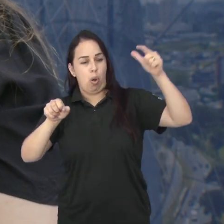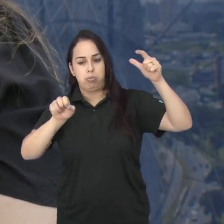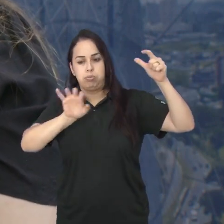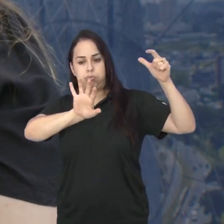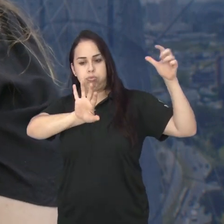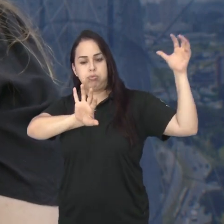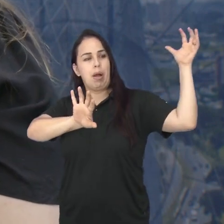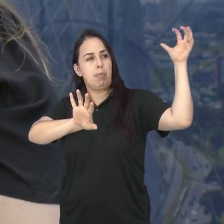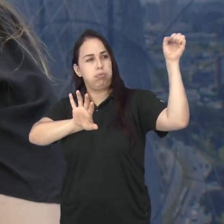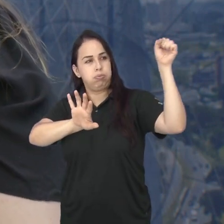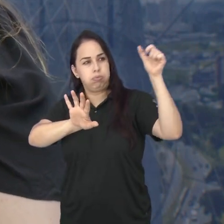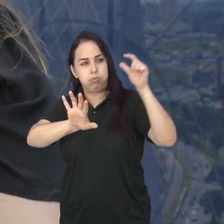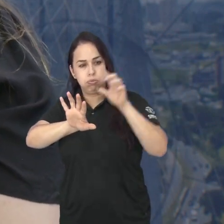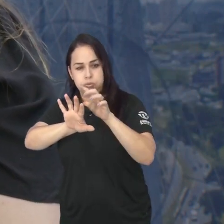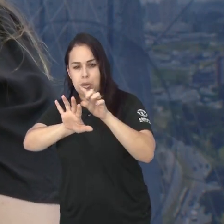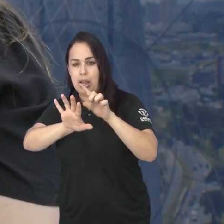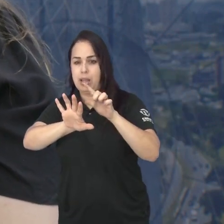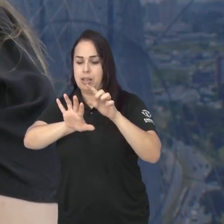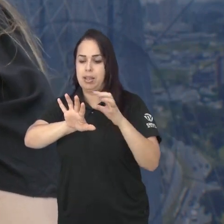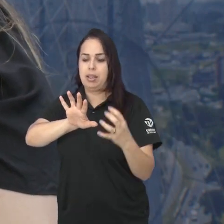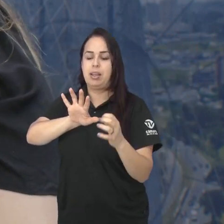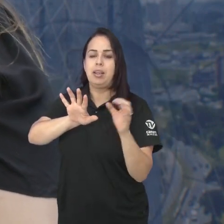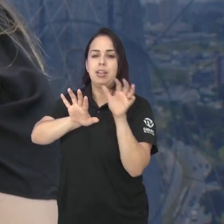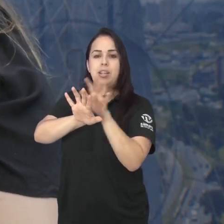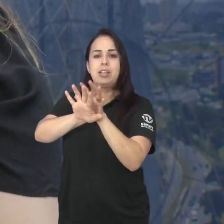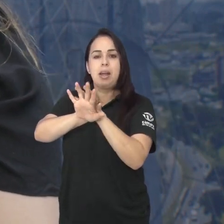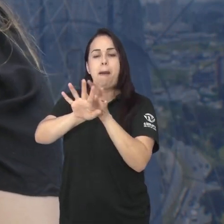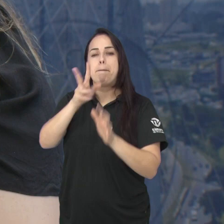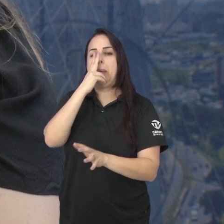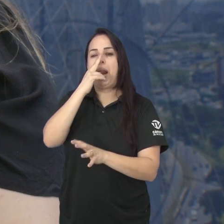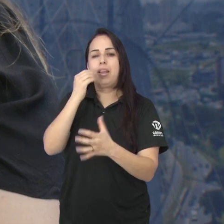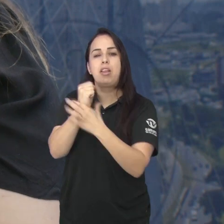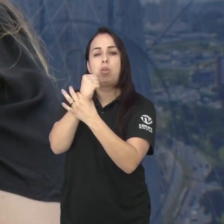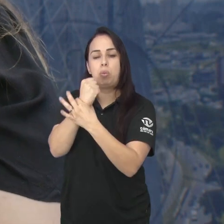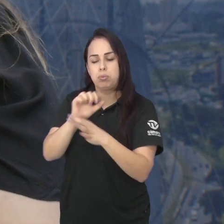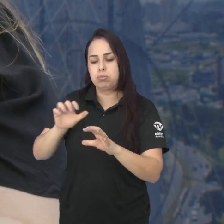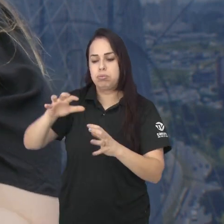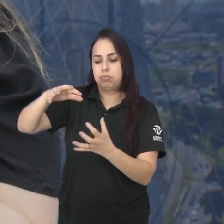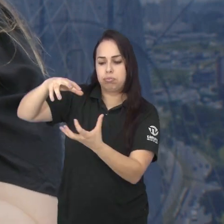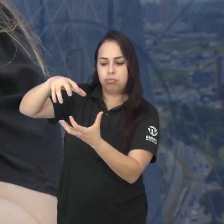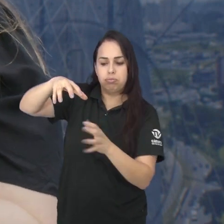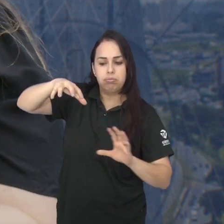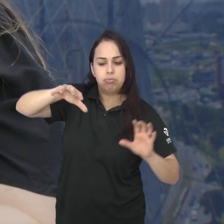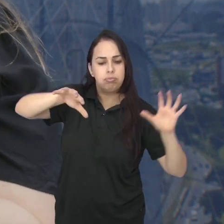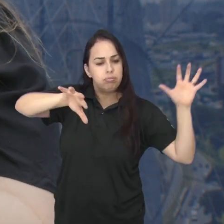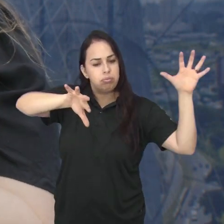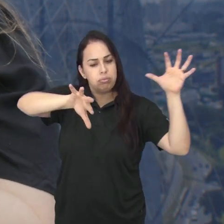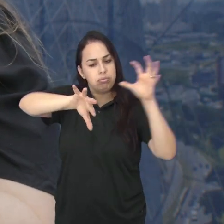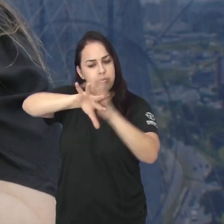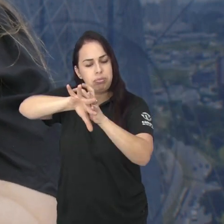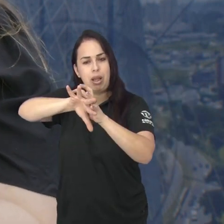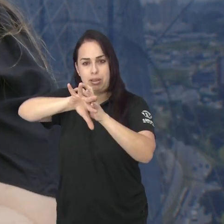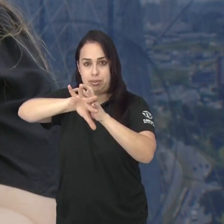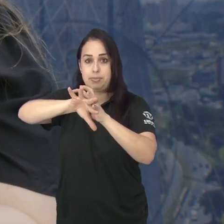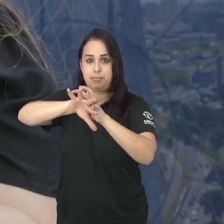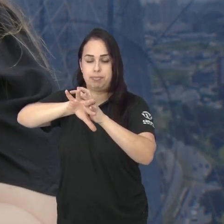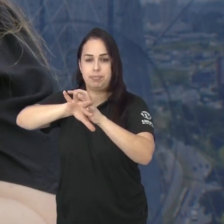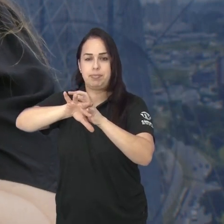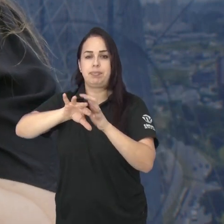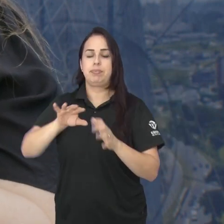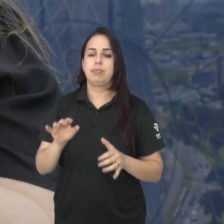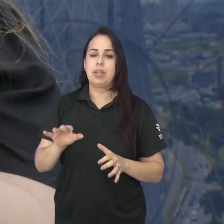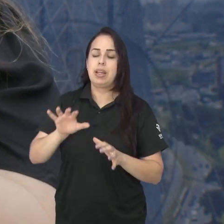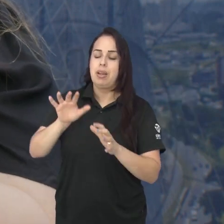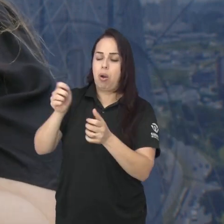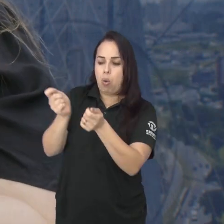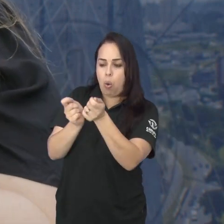do Sol, né, para que não tenha efeitos nas pessoas, ela utiliza como se fosse um termostato.